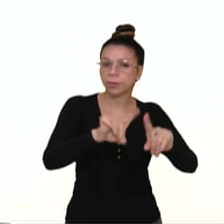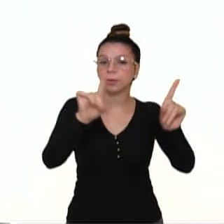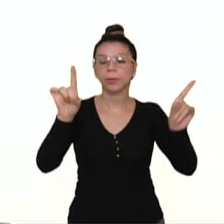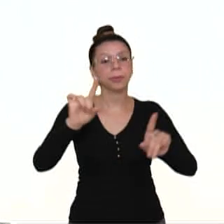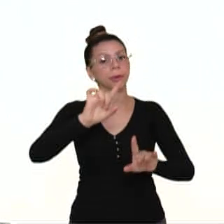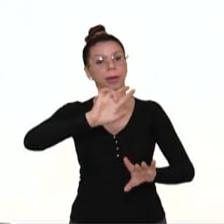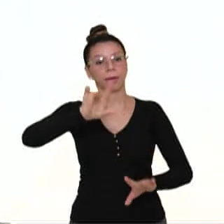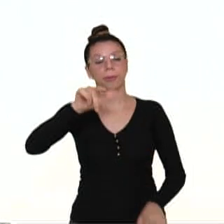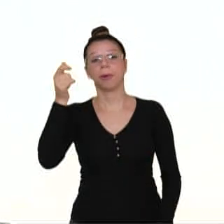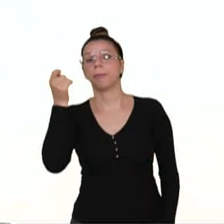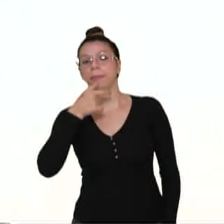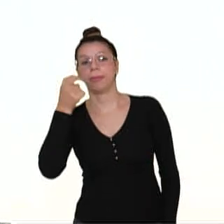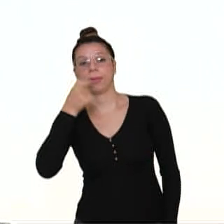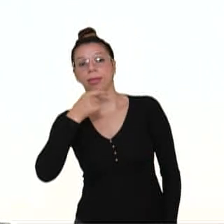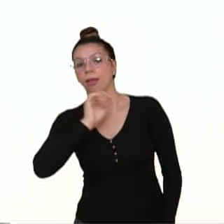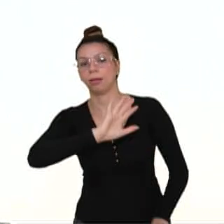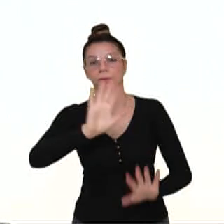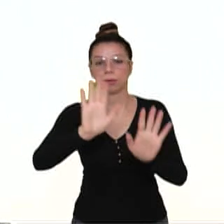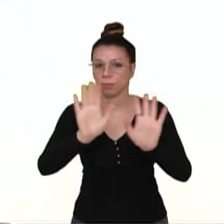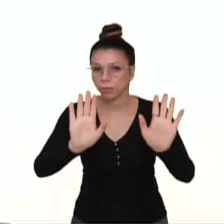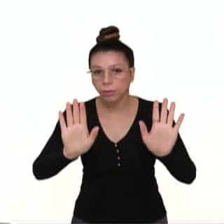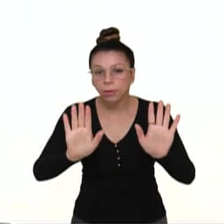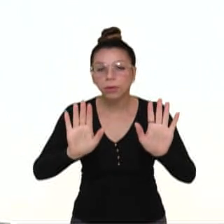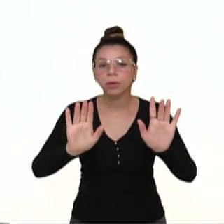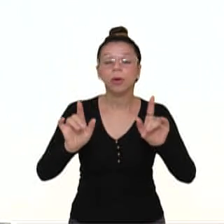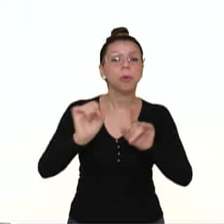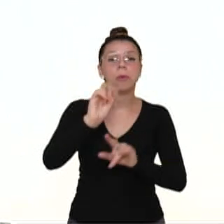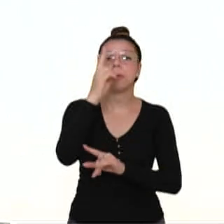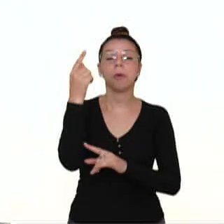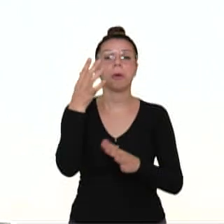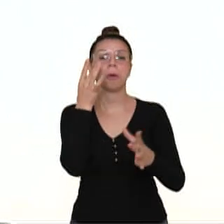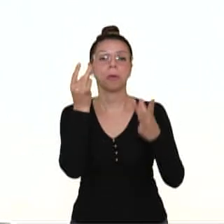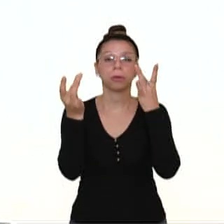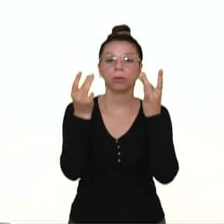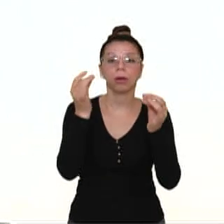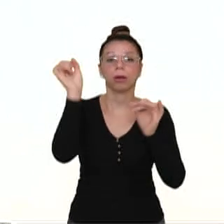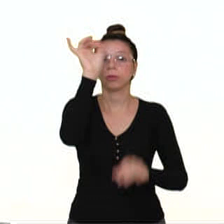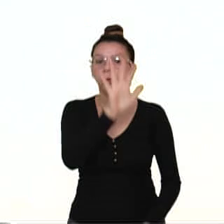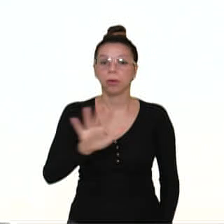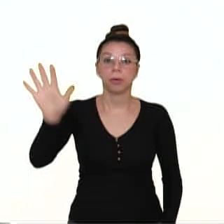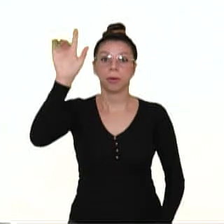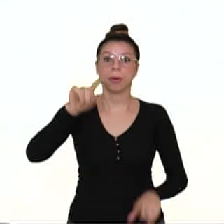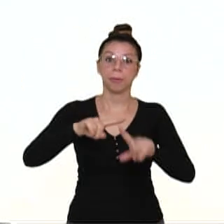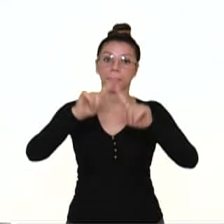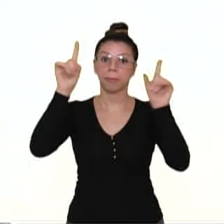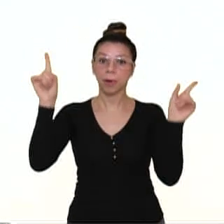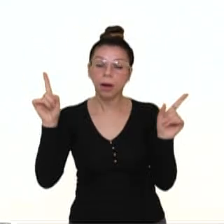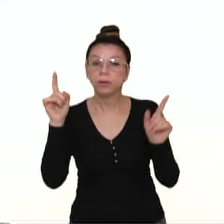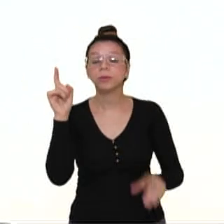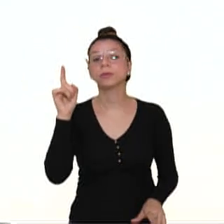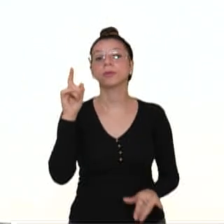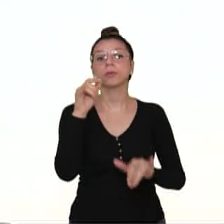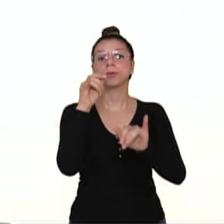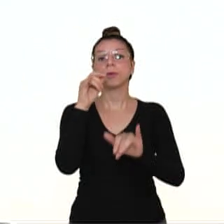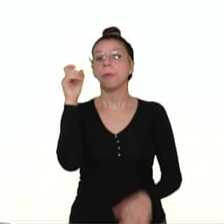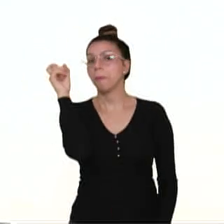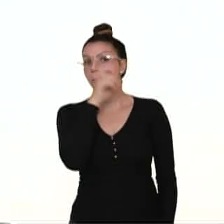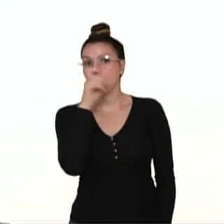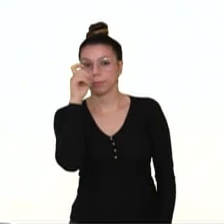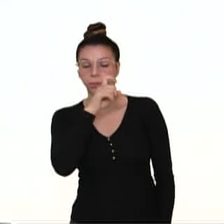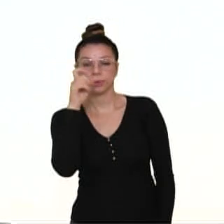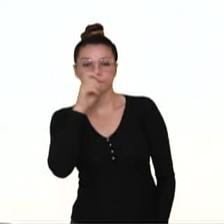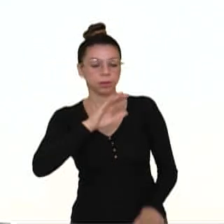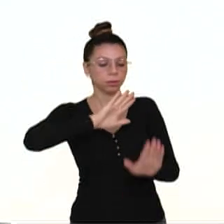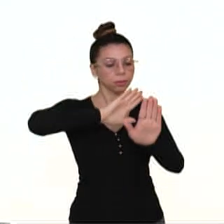uma piada, uma obra de ficção ou uma peça lúdica, mas sim uma mentira revestida de artifícios que